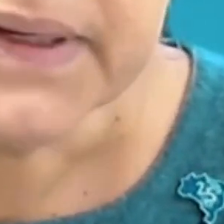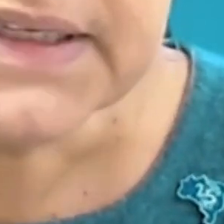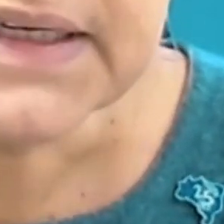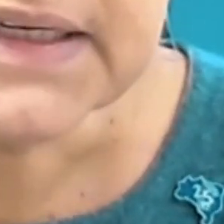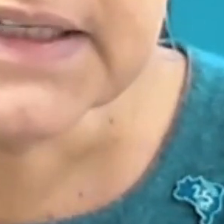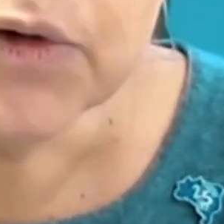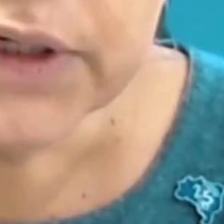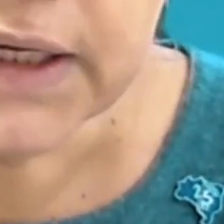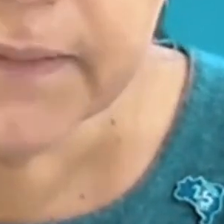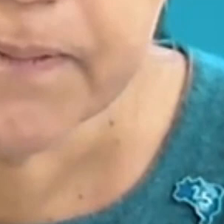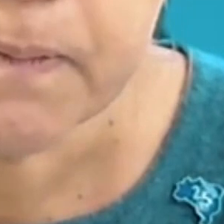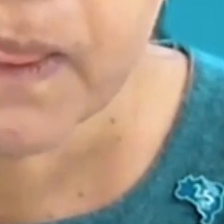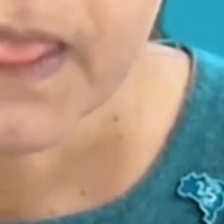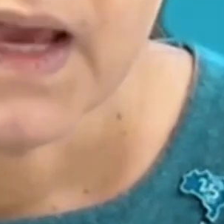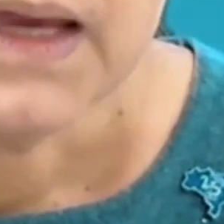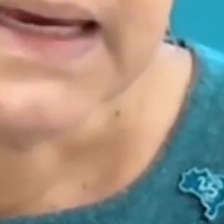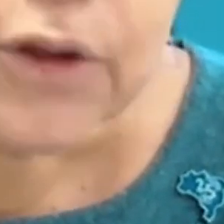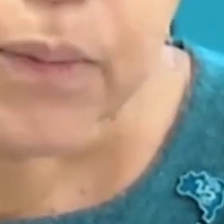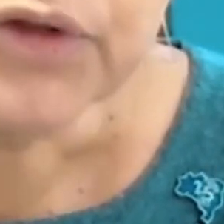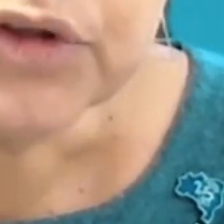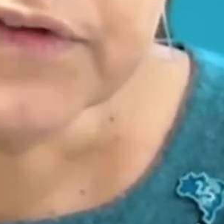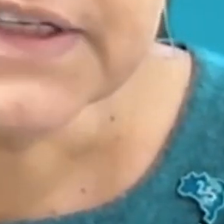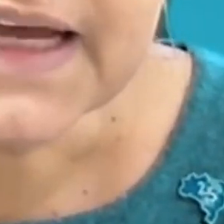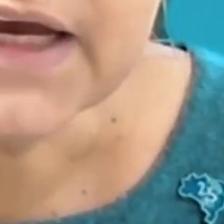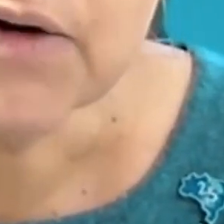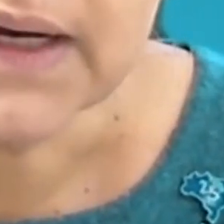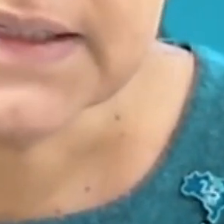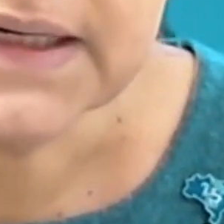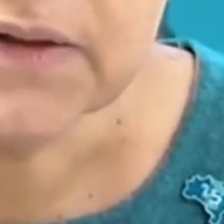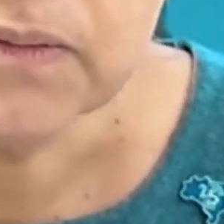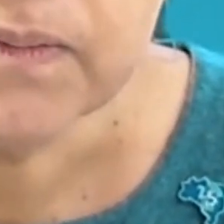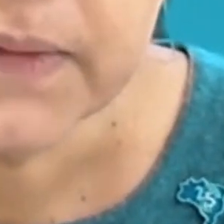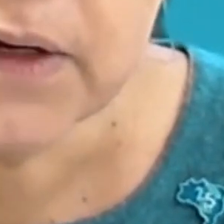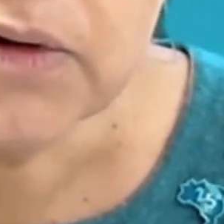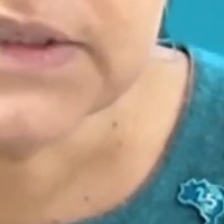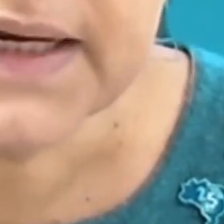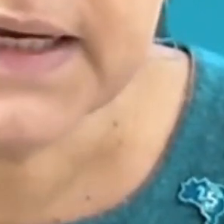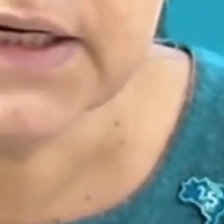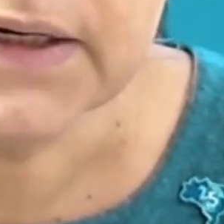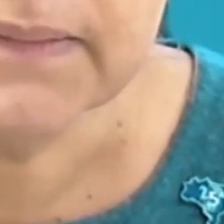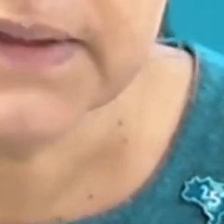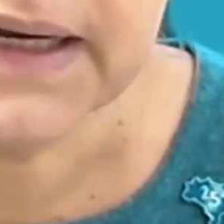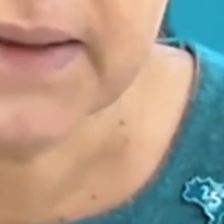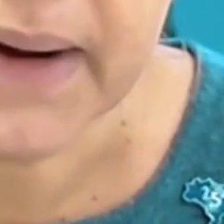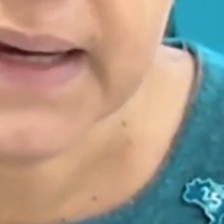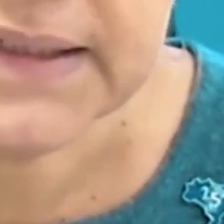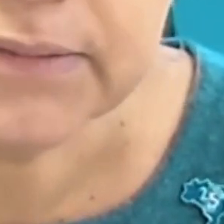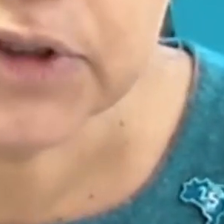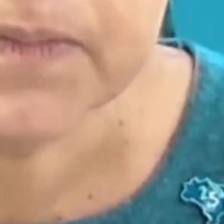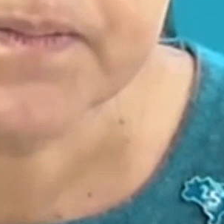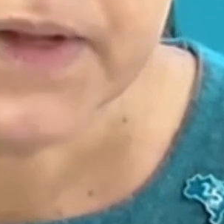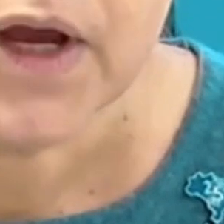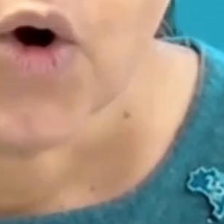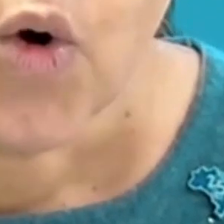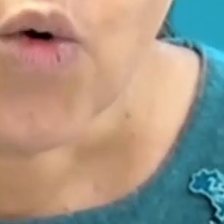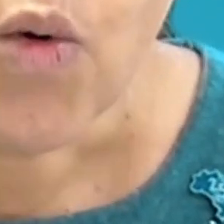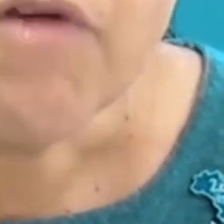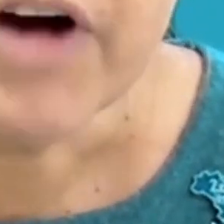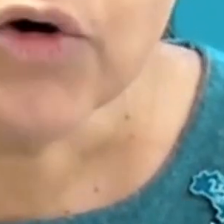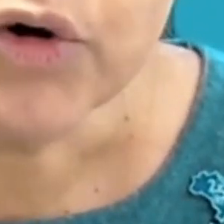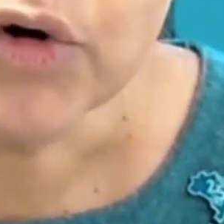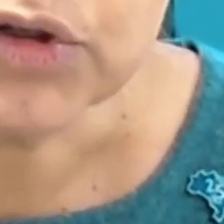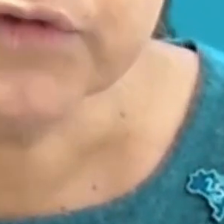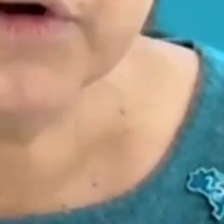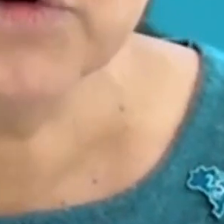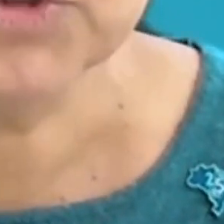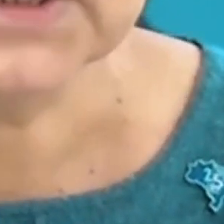ciência precisa se unir. E aqui, do ponto de vista da regulação, eu gostaria que lembrássemos o